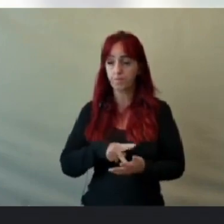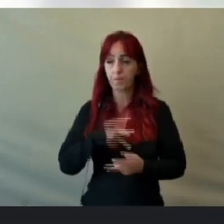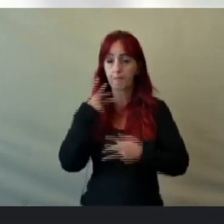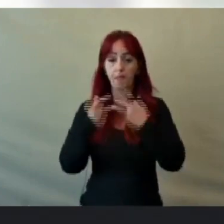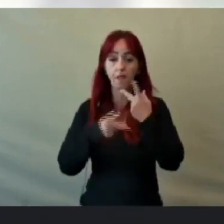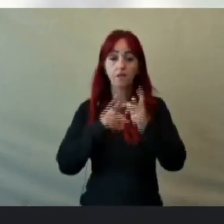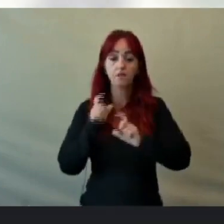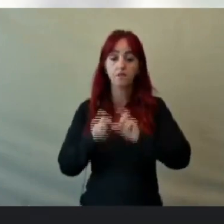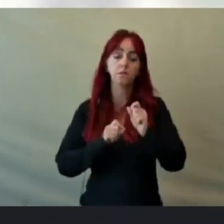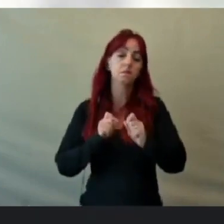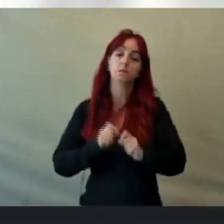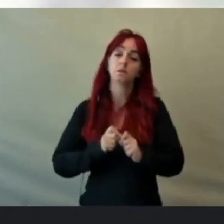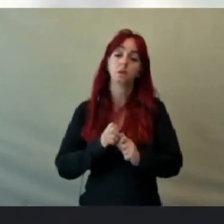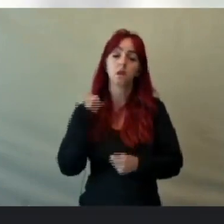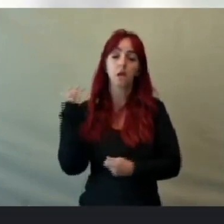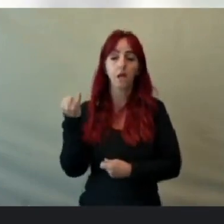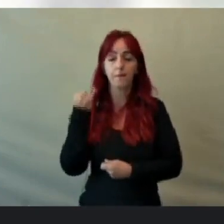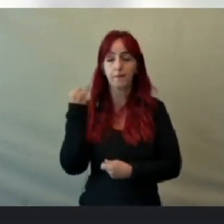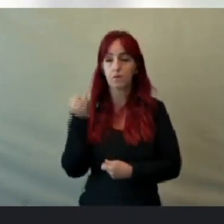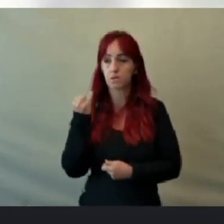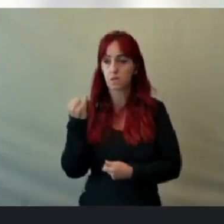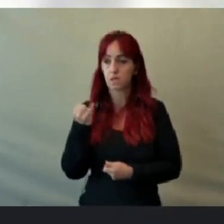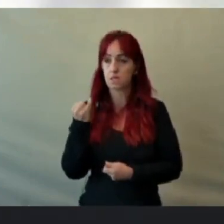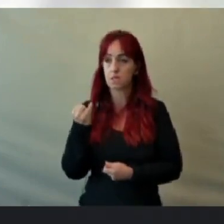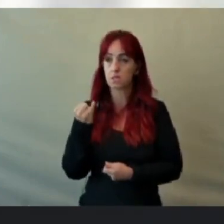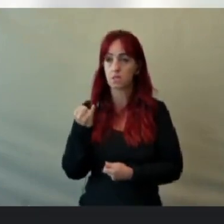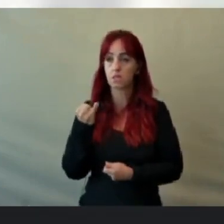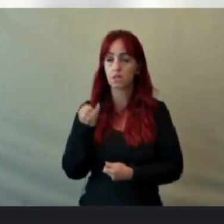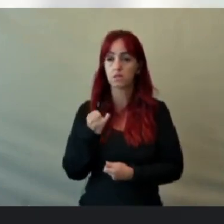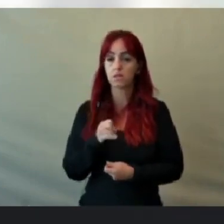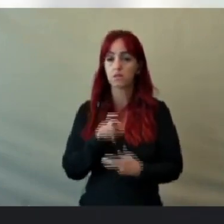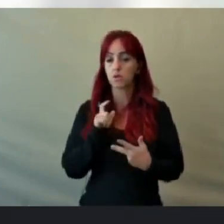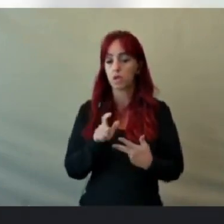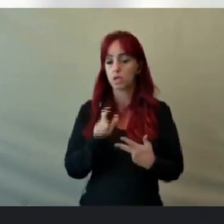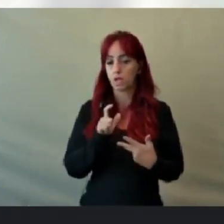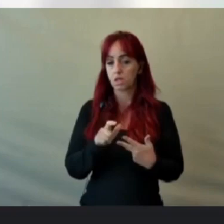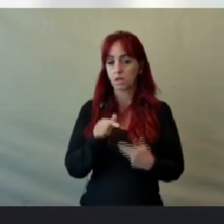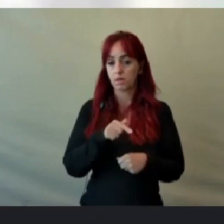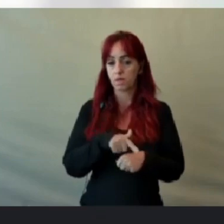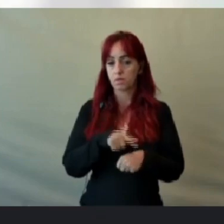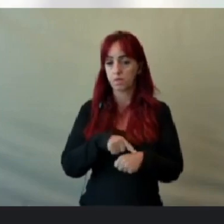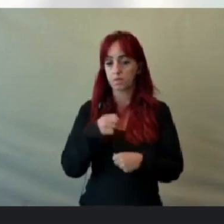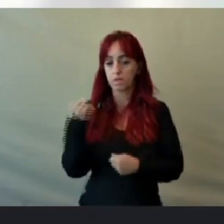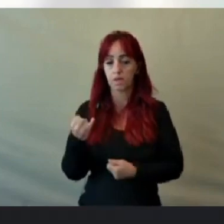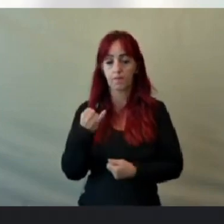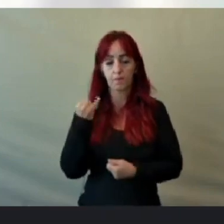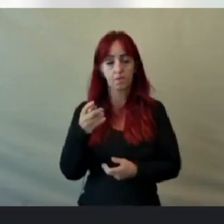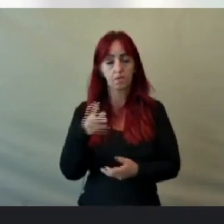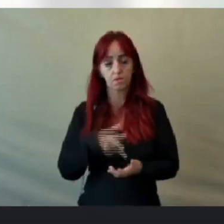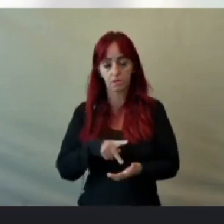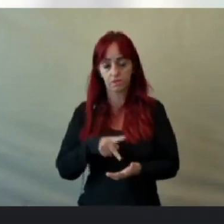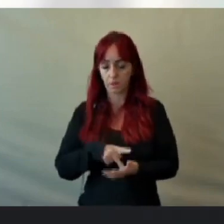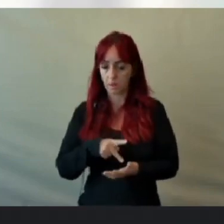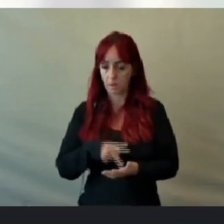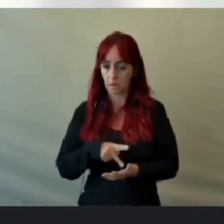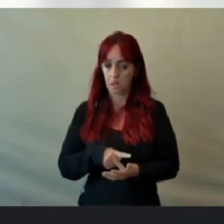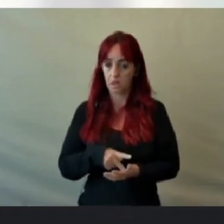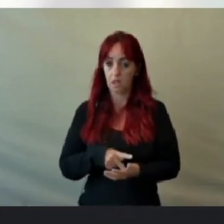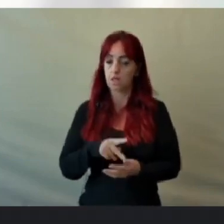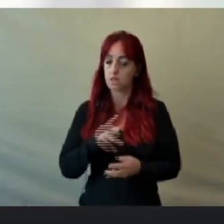do legislativo nesse momento ela é fundamental ela é fundamental o tempo todo mas eu acho que